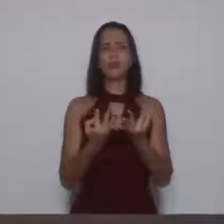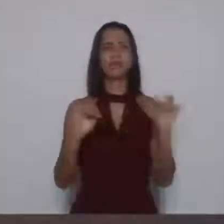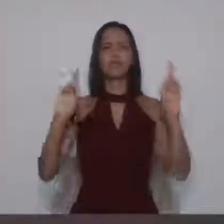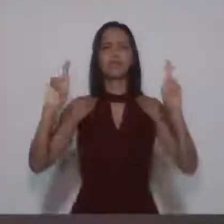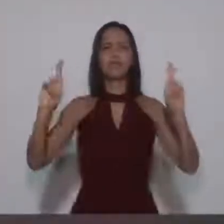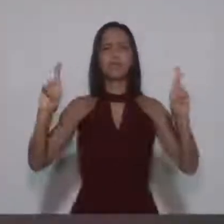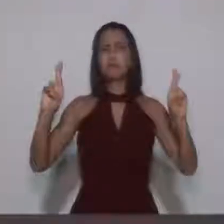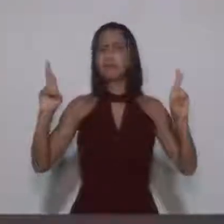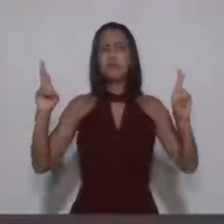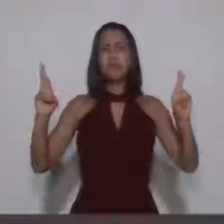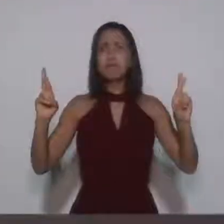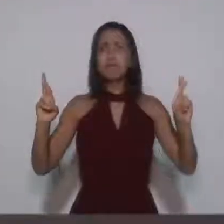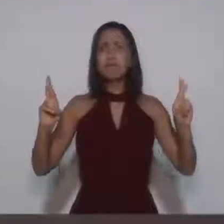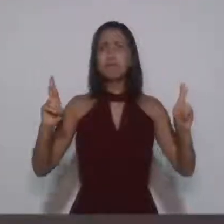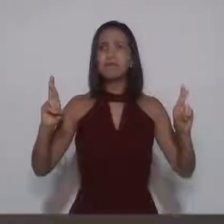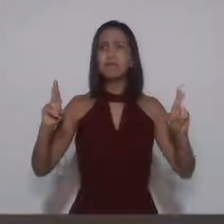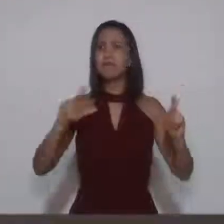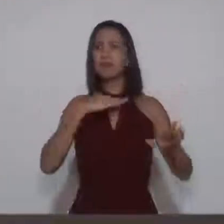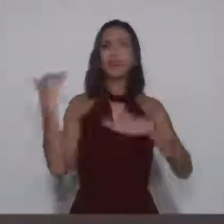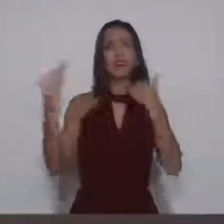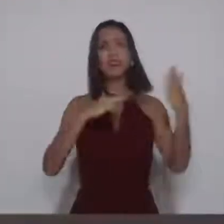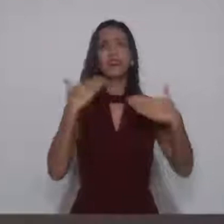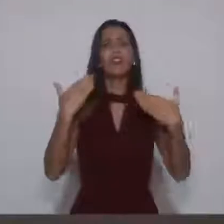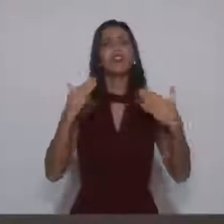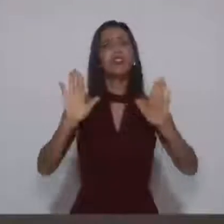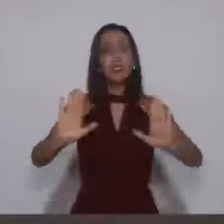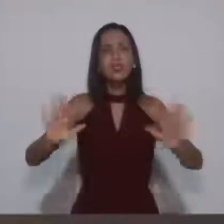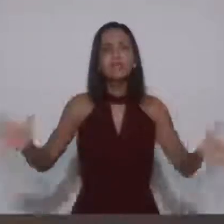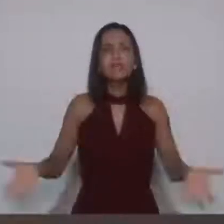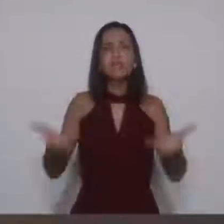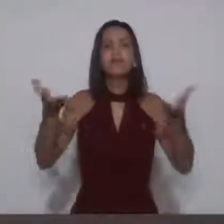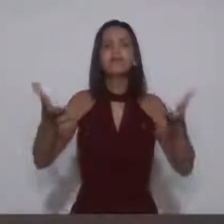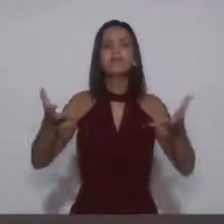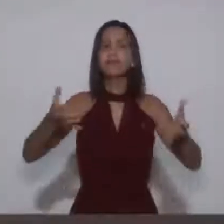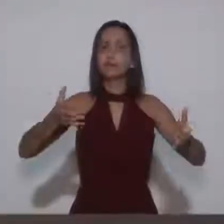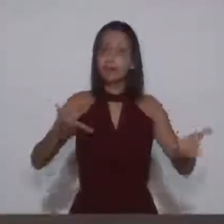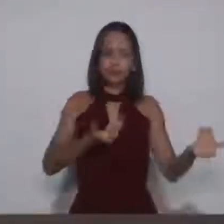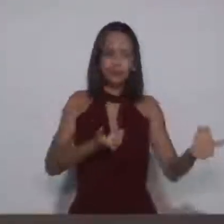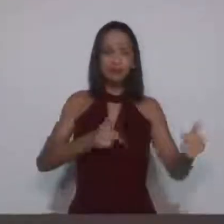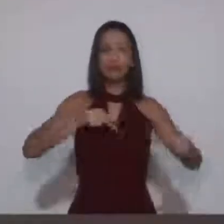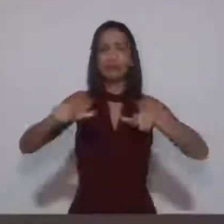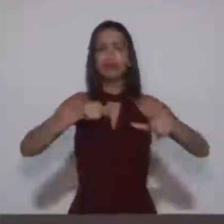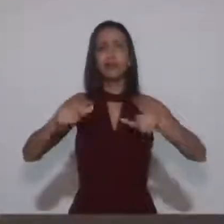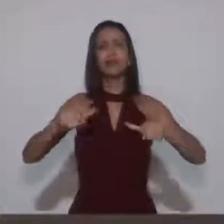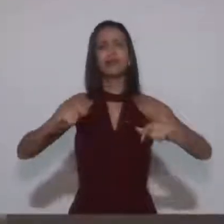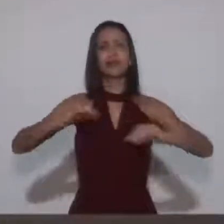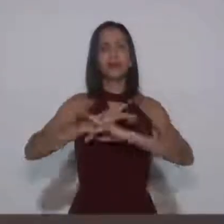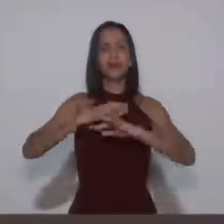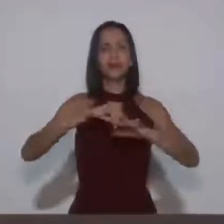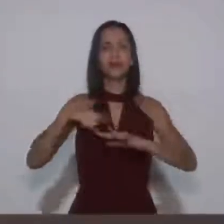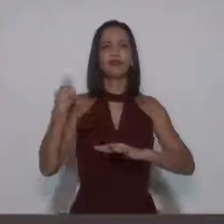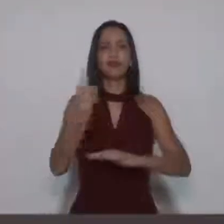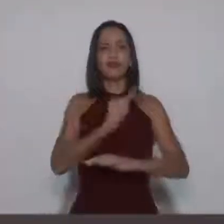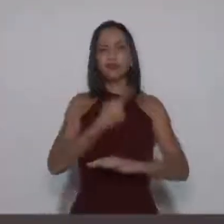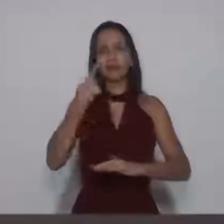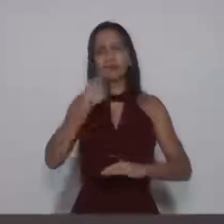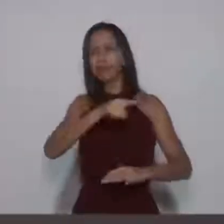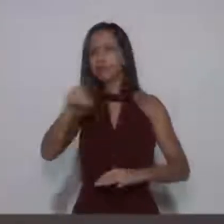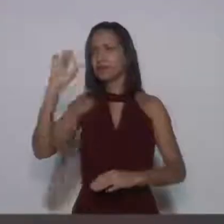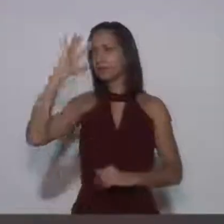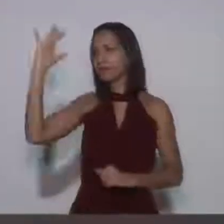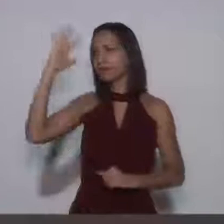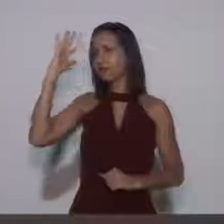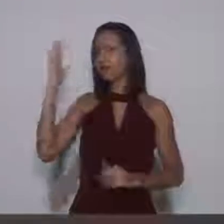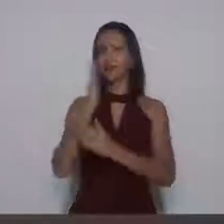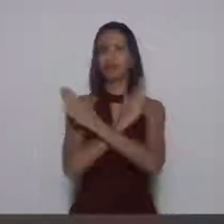um desastre, para que a gente incentive de verdade o jovem a trabalhar na cidade. É muito cômodo se a gente imaginar que o jovem que está na